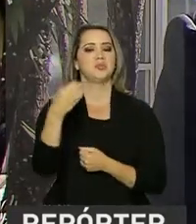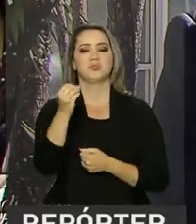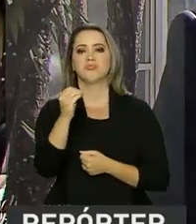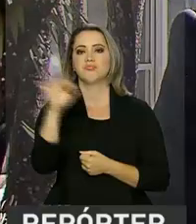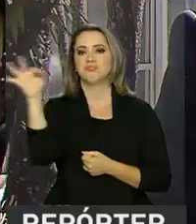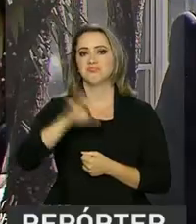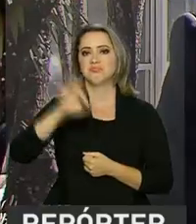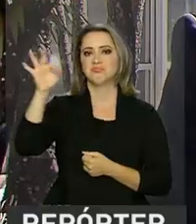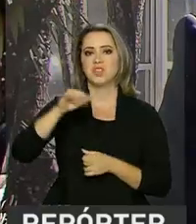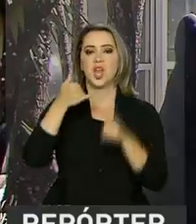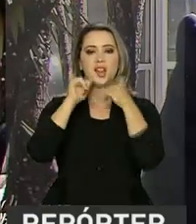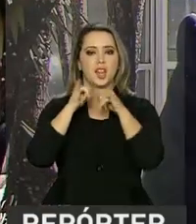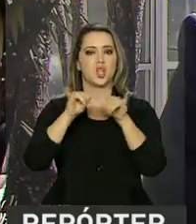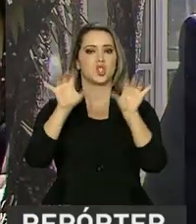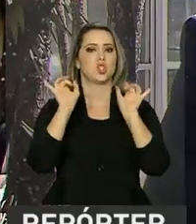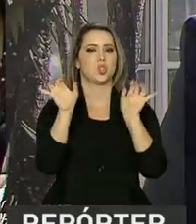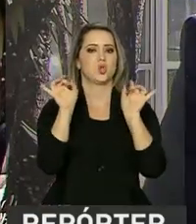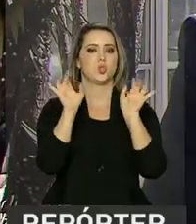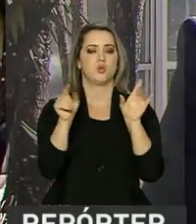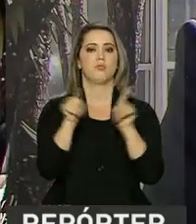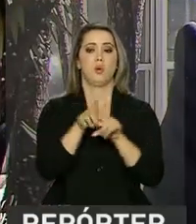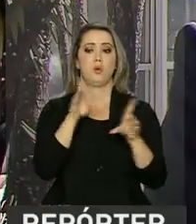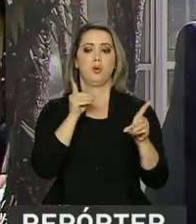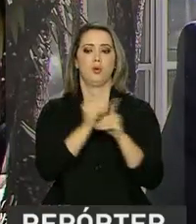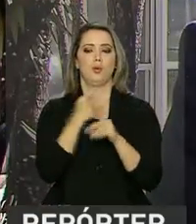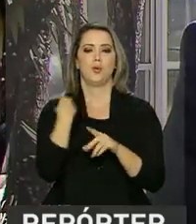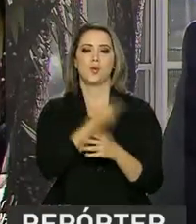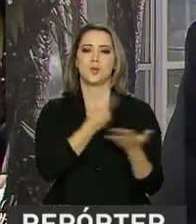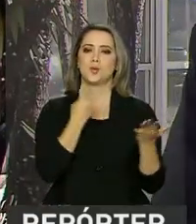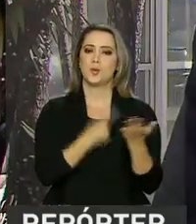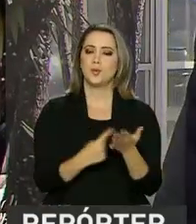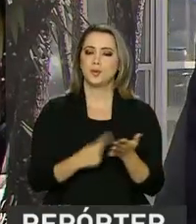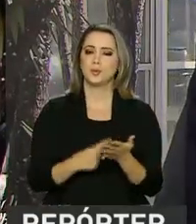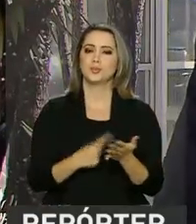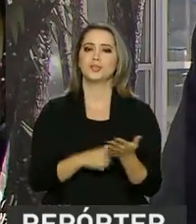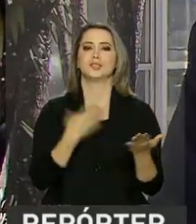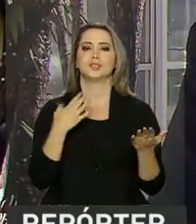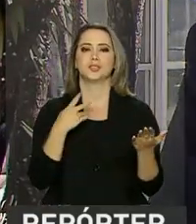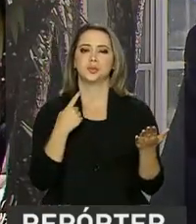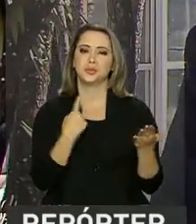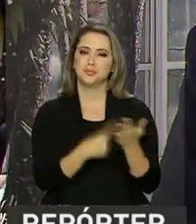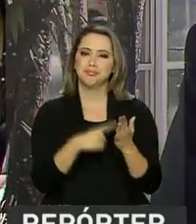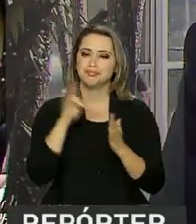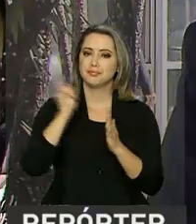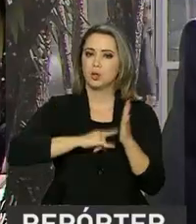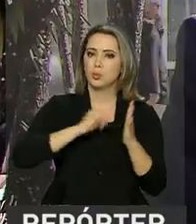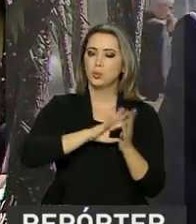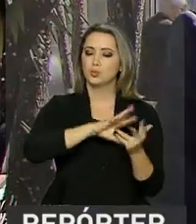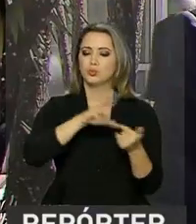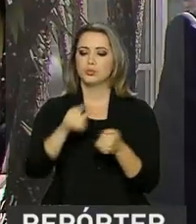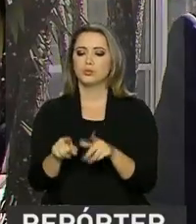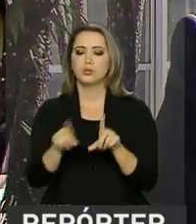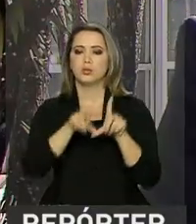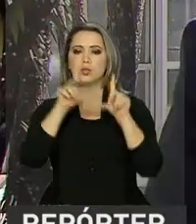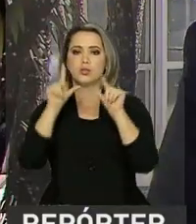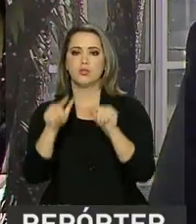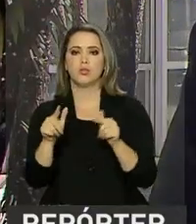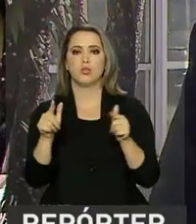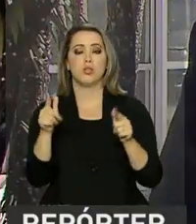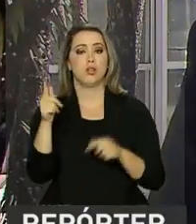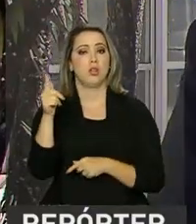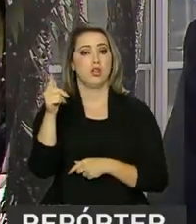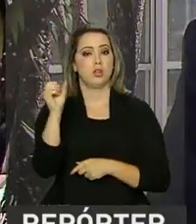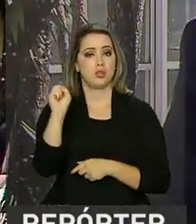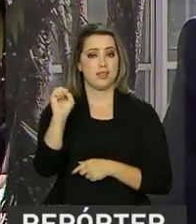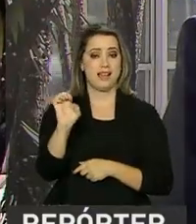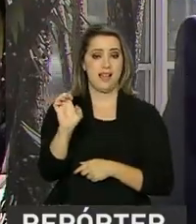elétrico acho que isso vai muito ao encontro dos compromissos que o Brasil tem nos protocolos internacionais da redução de emissão de gases do efeito